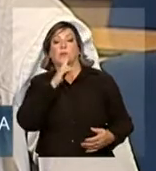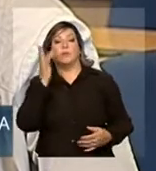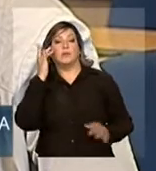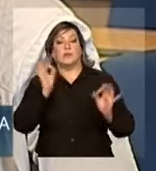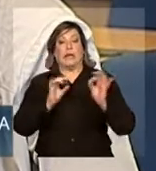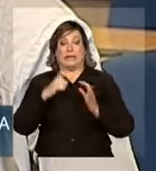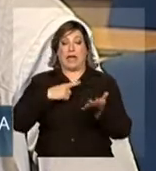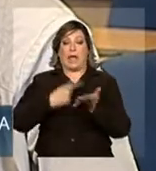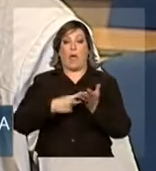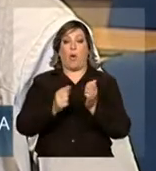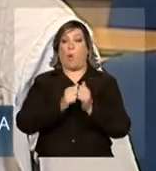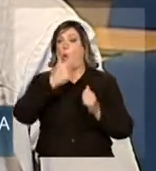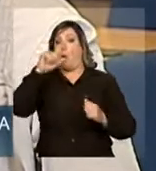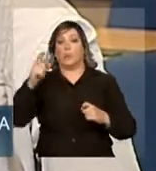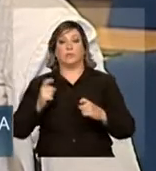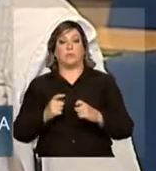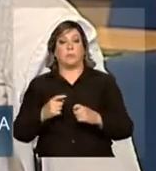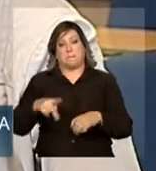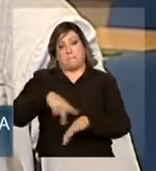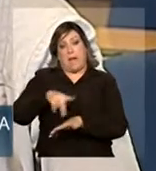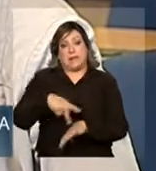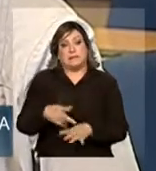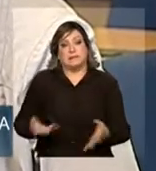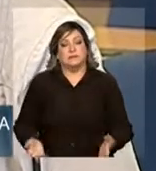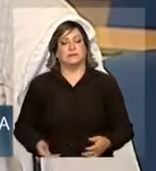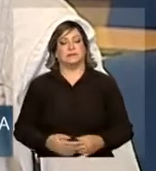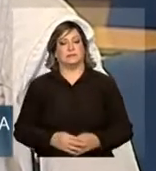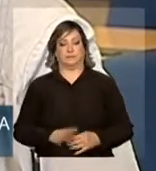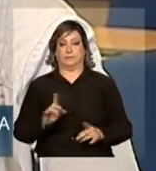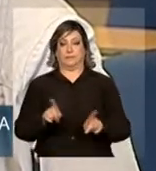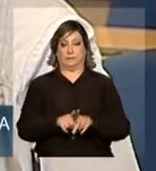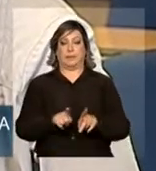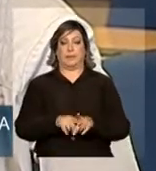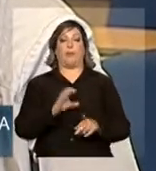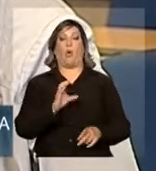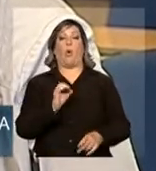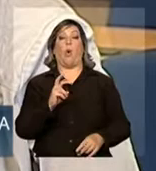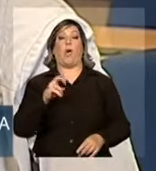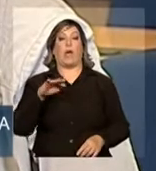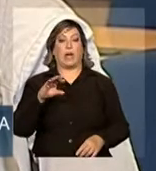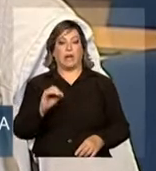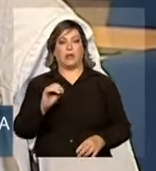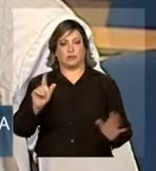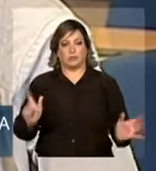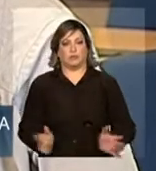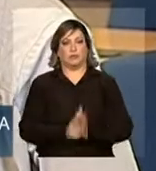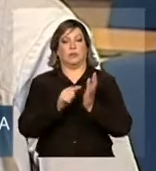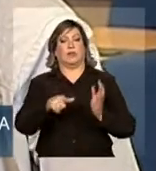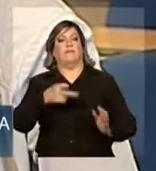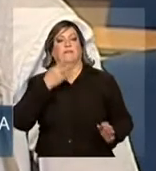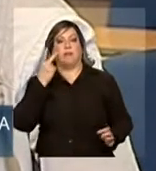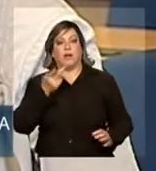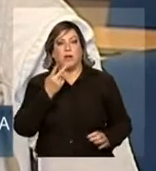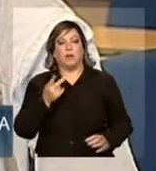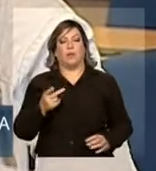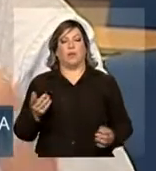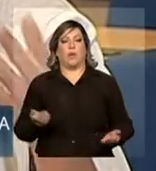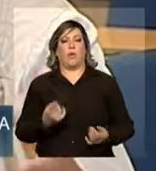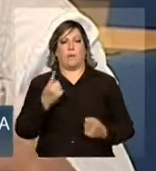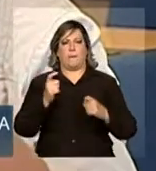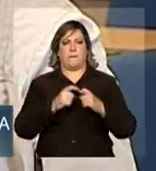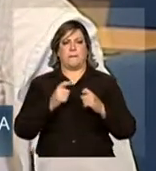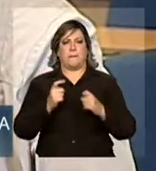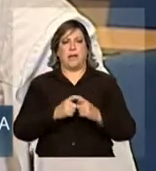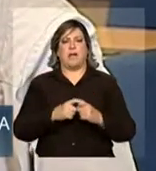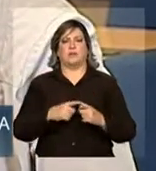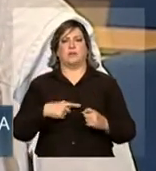outro país ou tudo mais e a segunda é o correio deu uma matéria hoje falando de um médico que acusado